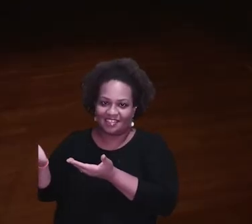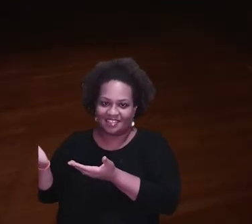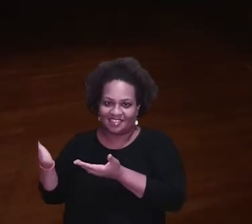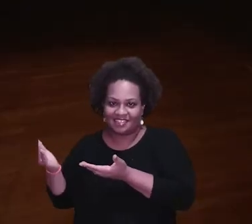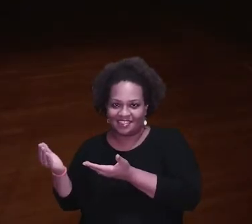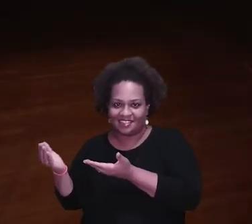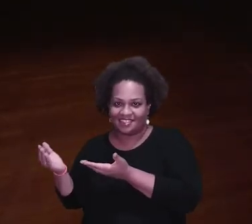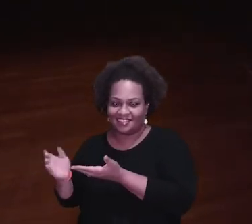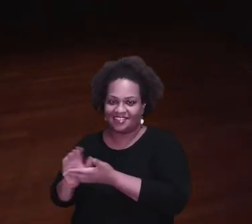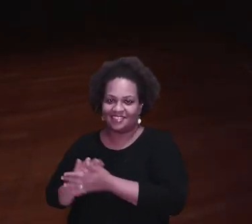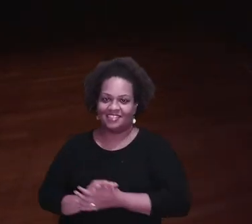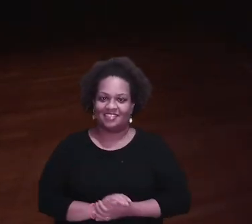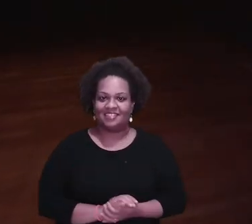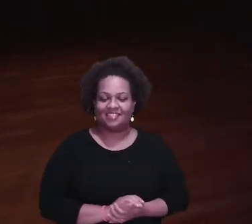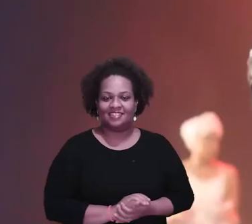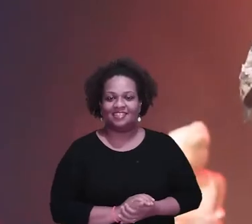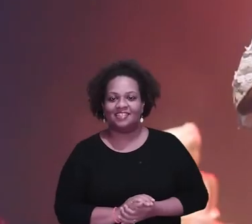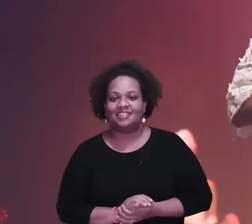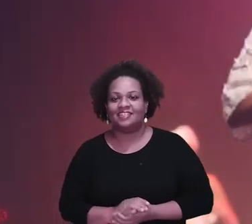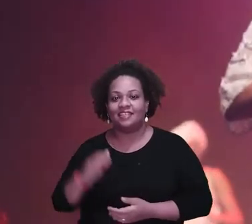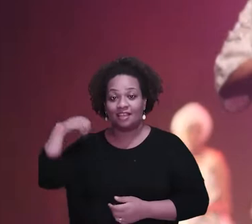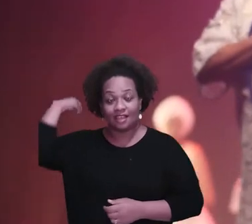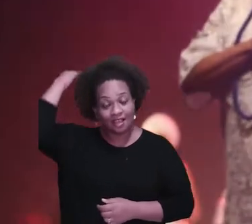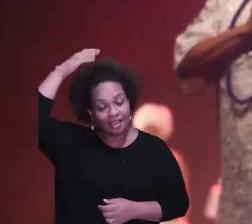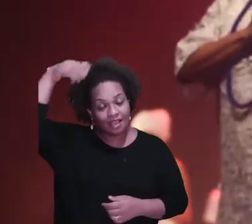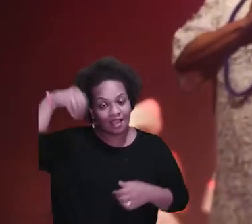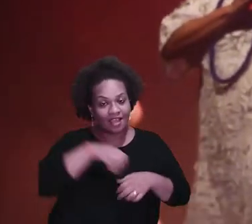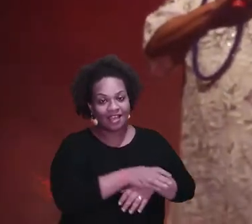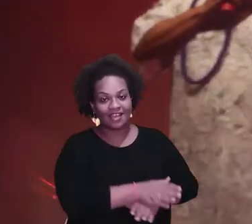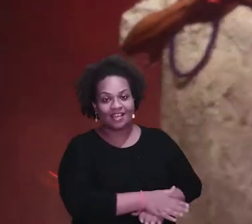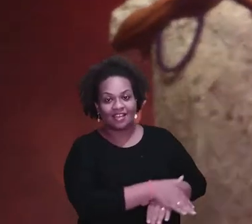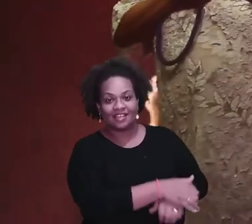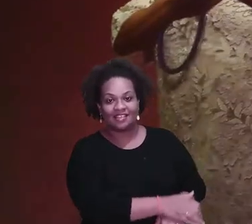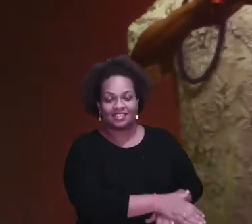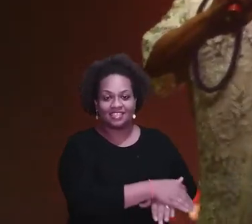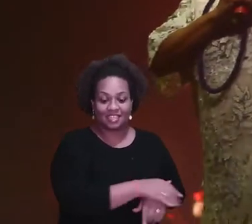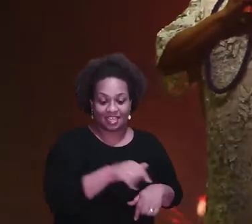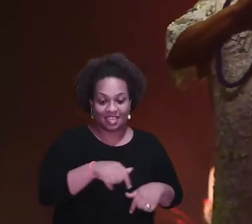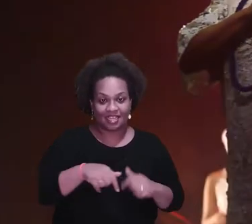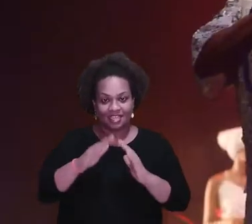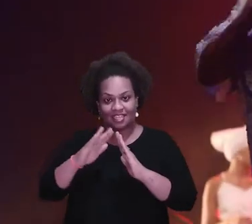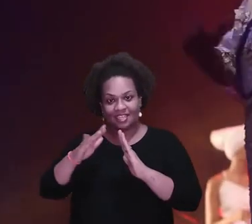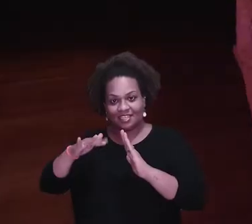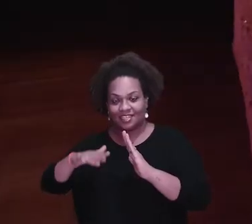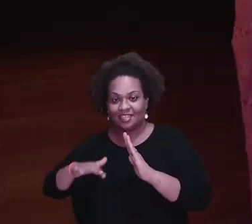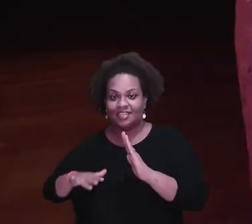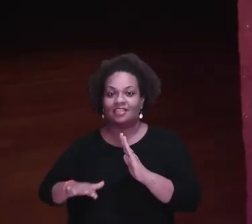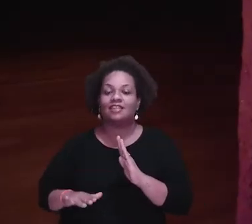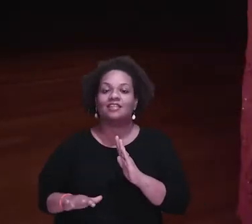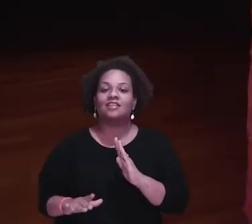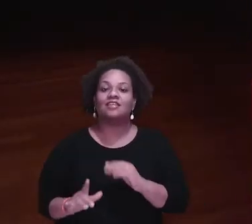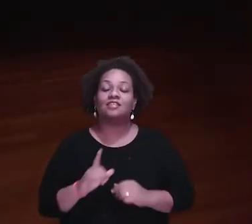e ela amanhã de manhã já no terreiro Oxalá talabi